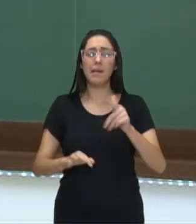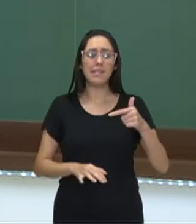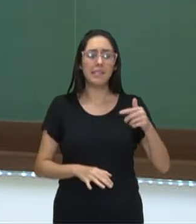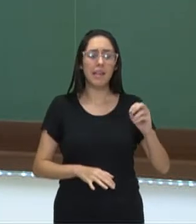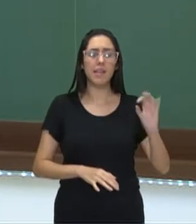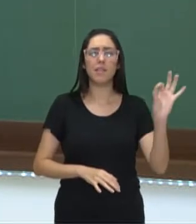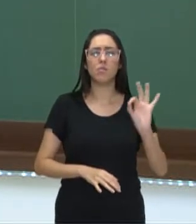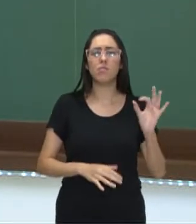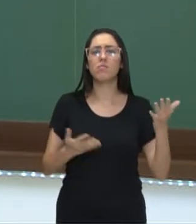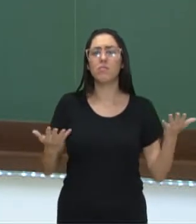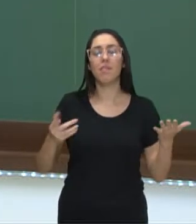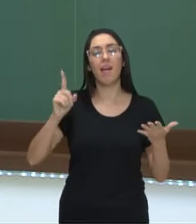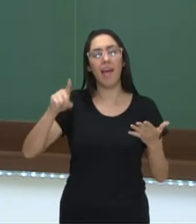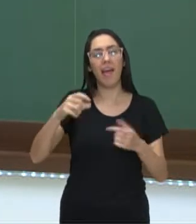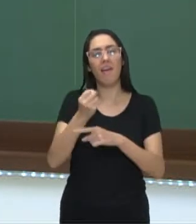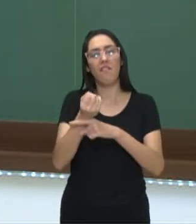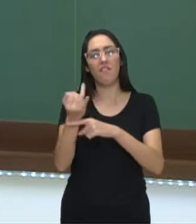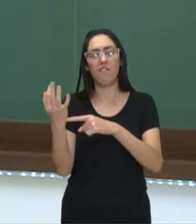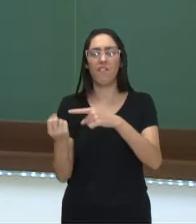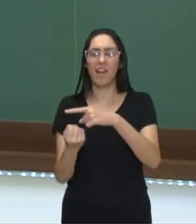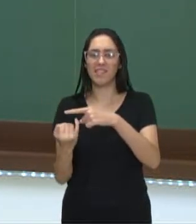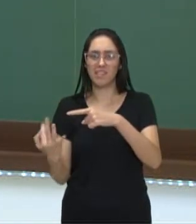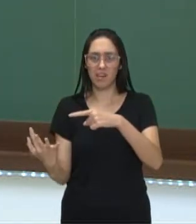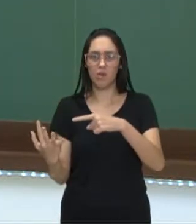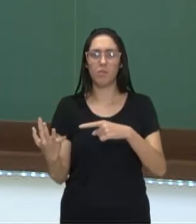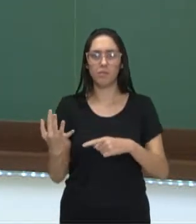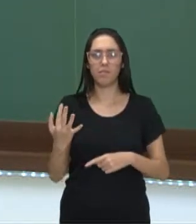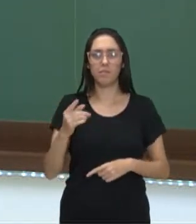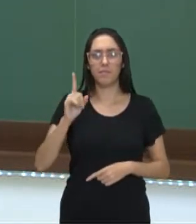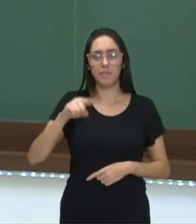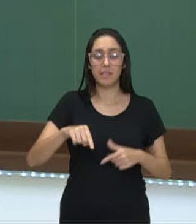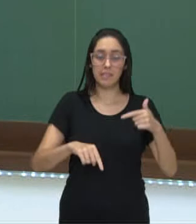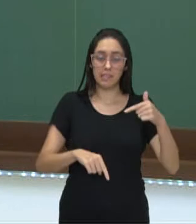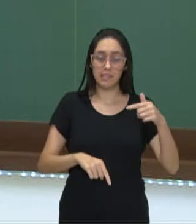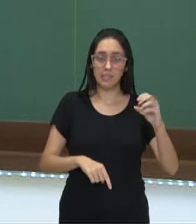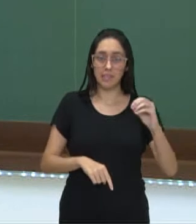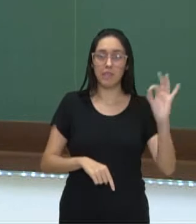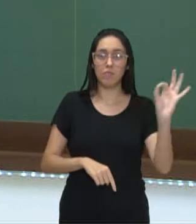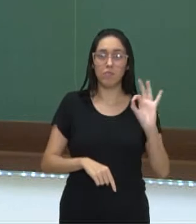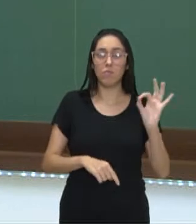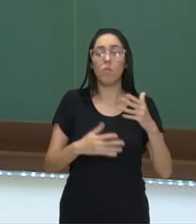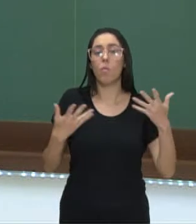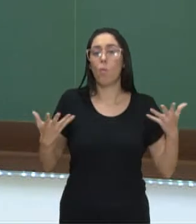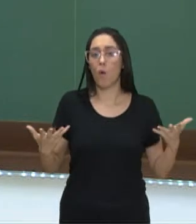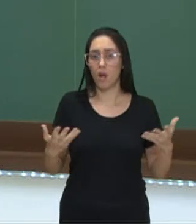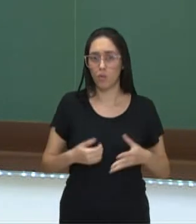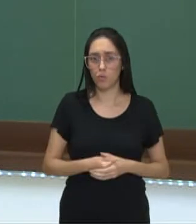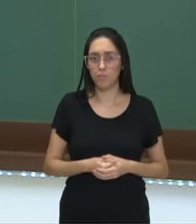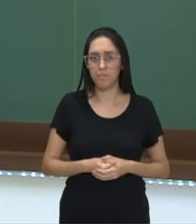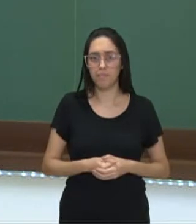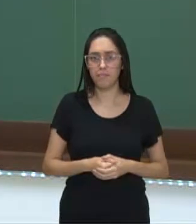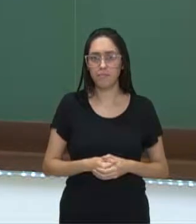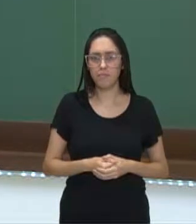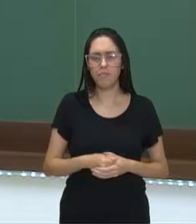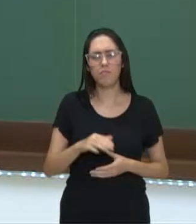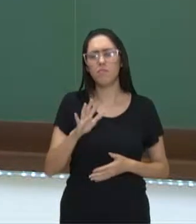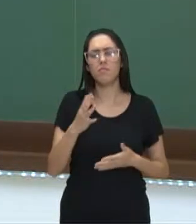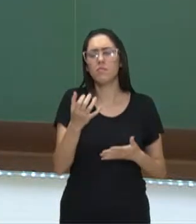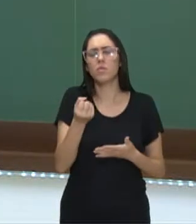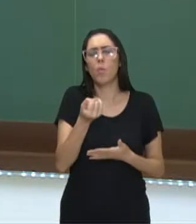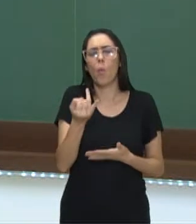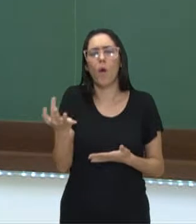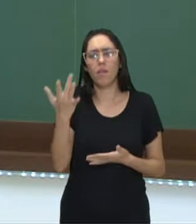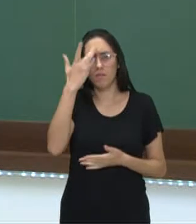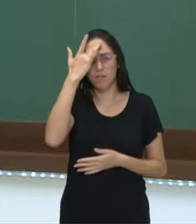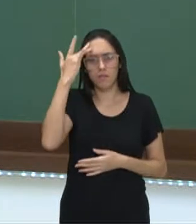uma fração do total, é menos que 7,874 bilhões. Mas é quanto?